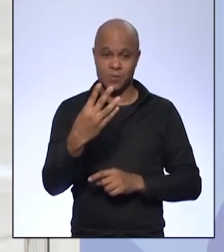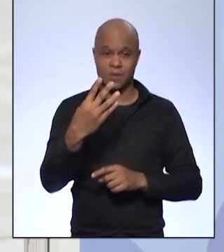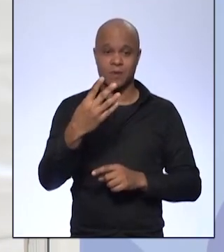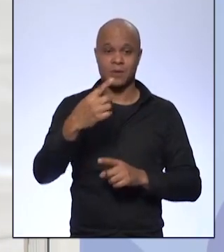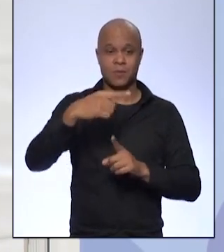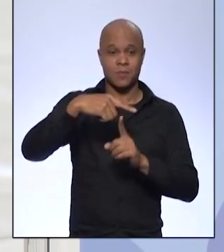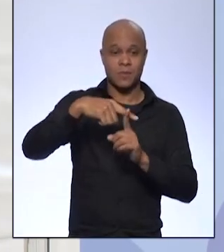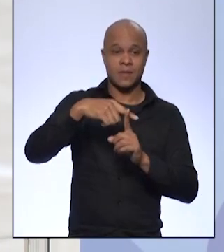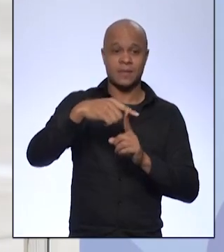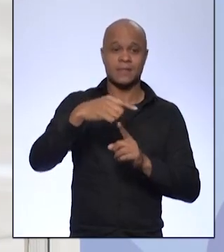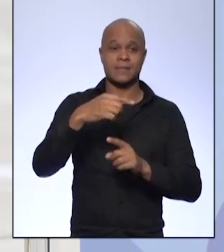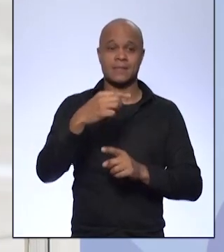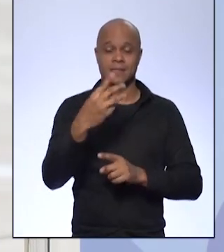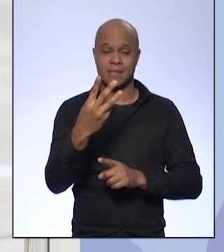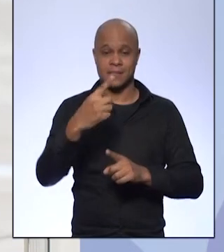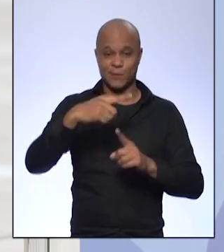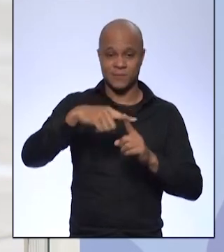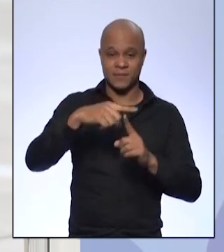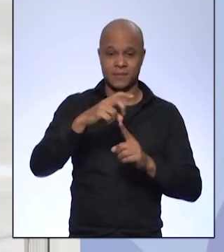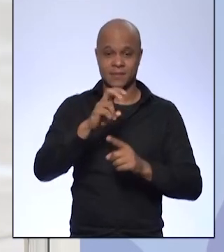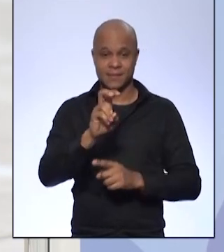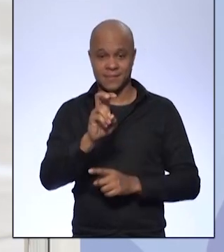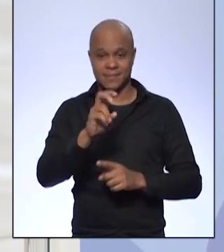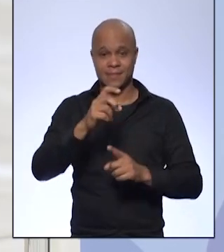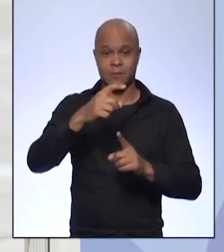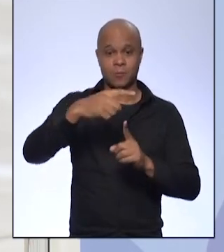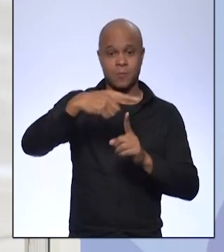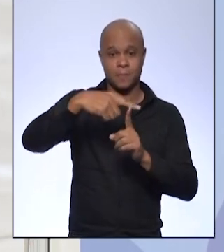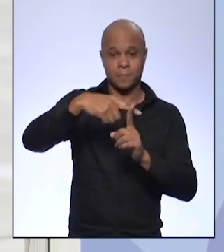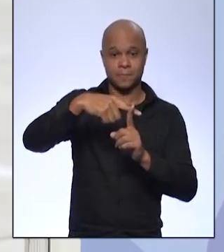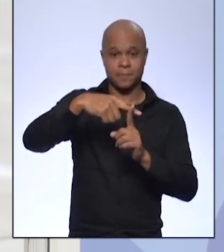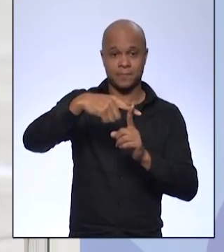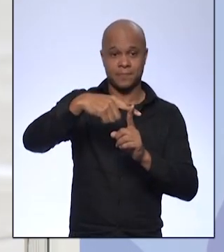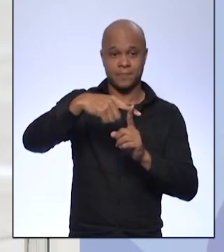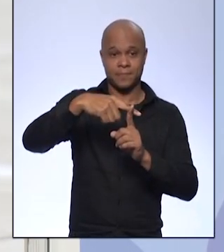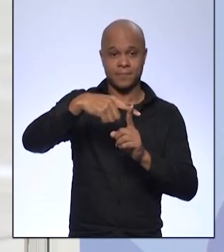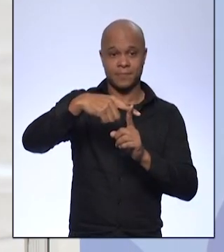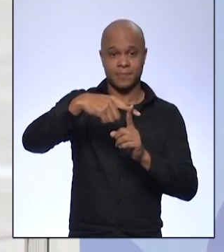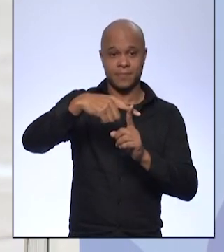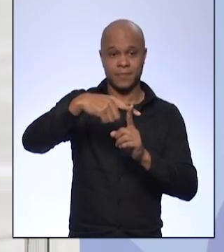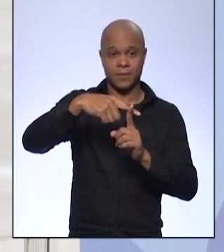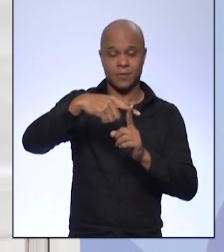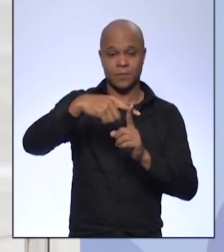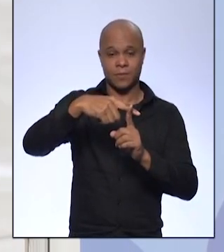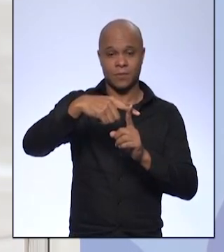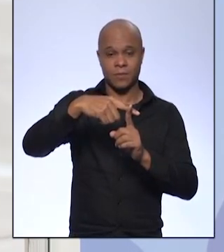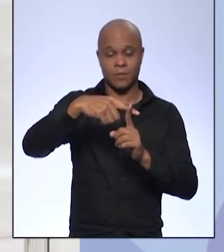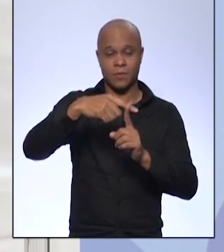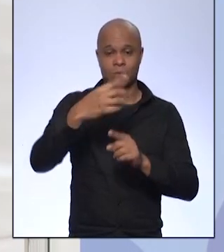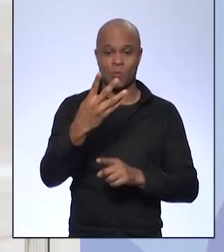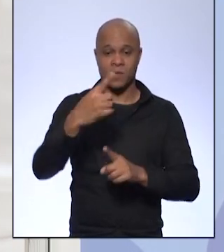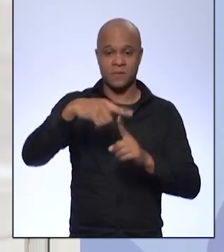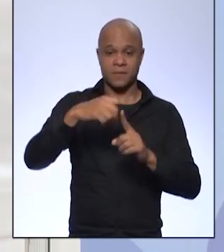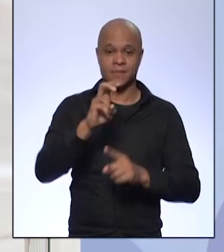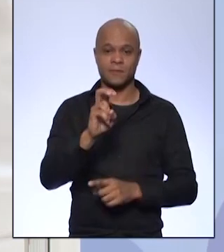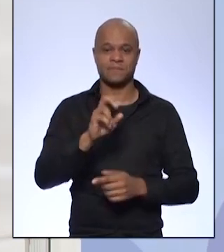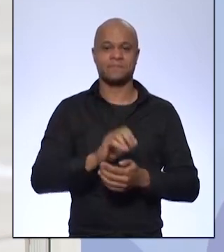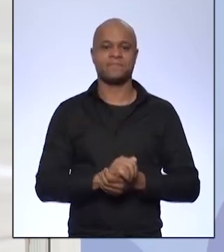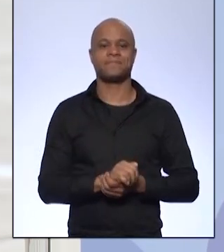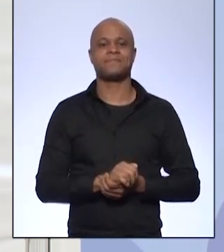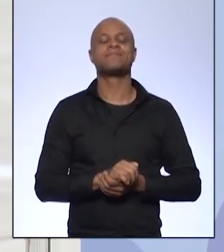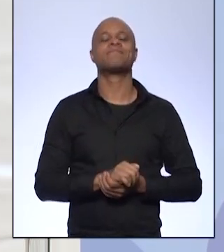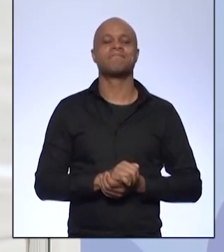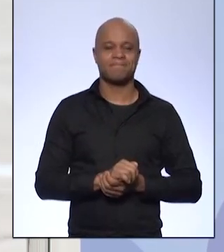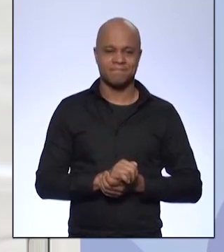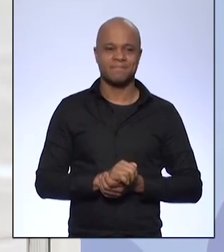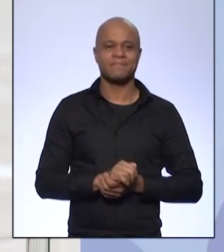4, mais 3 vezes 5 e mais 4 vezes 5.